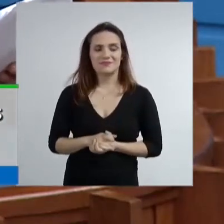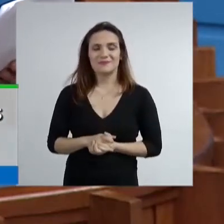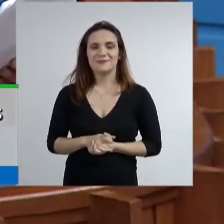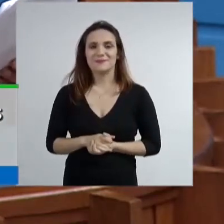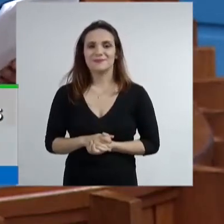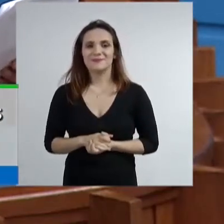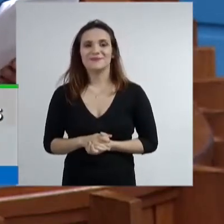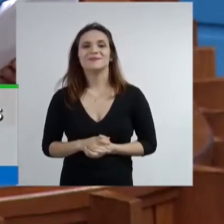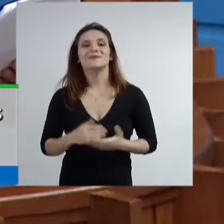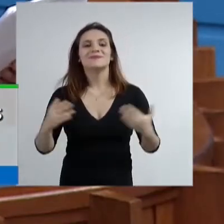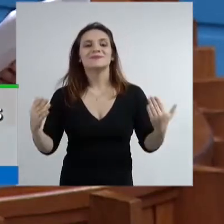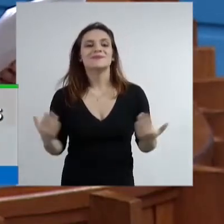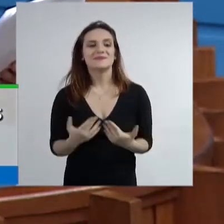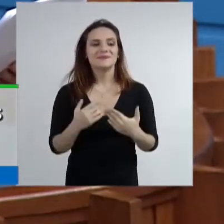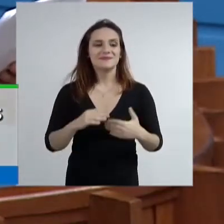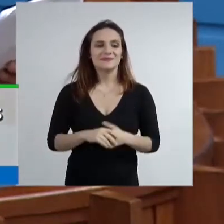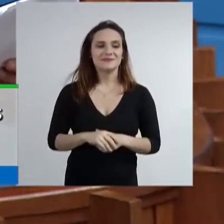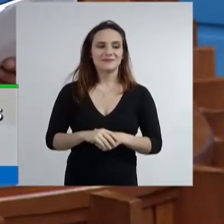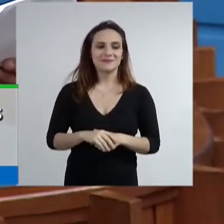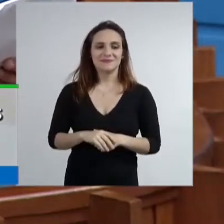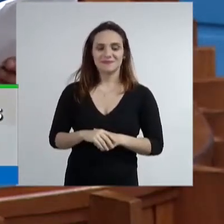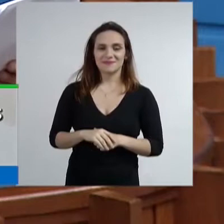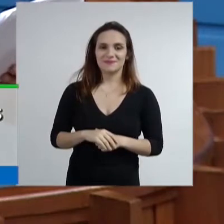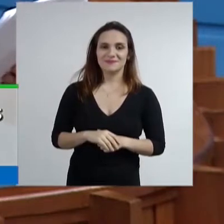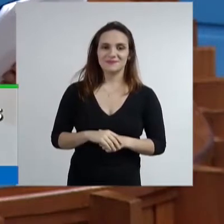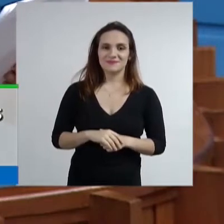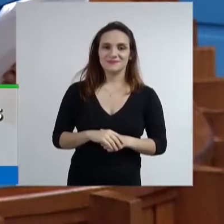Gostaria de citar aqui